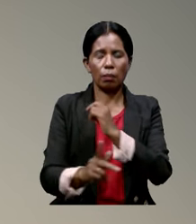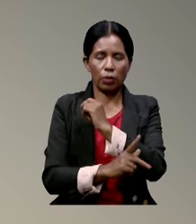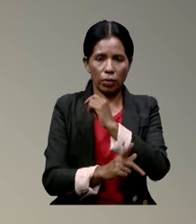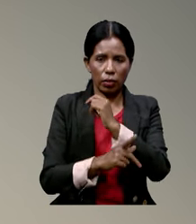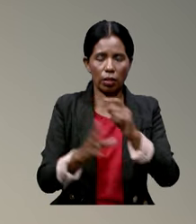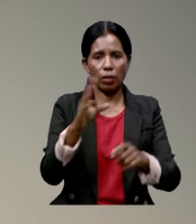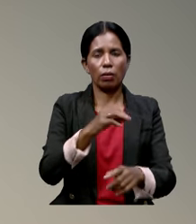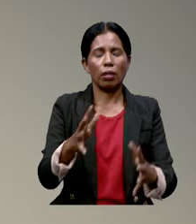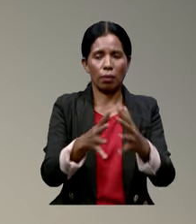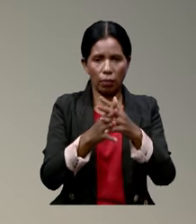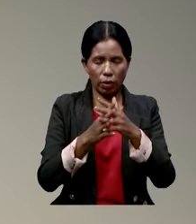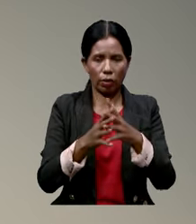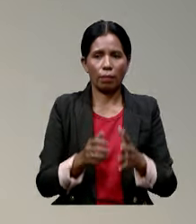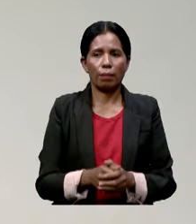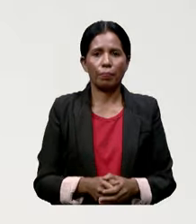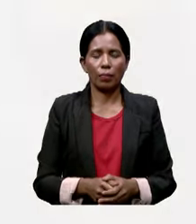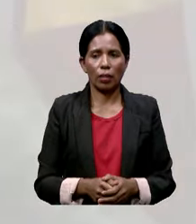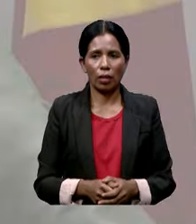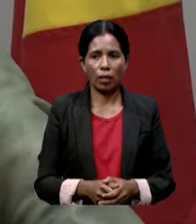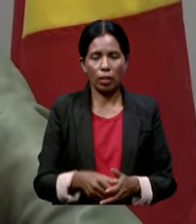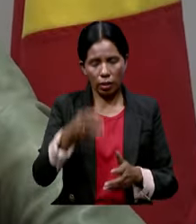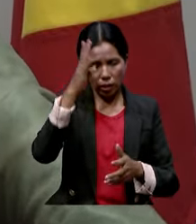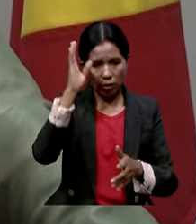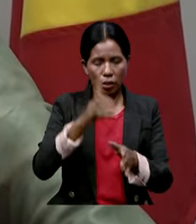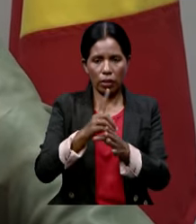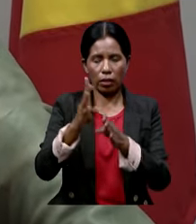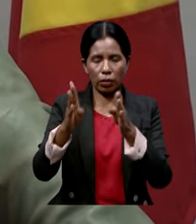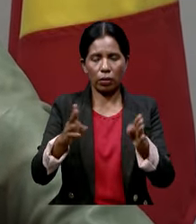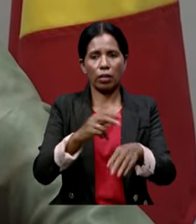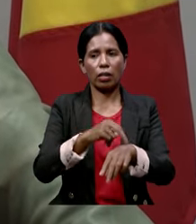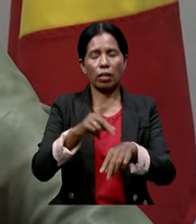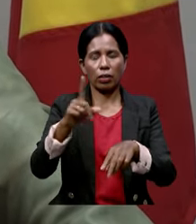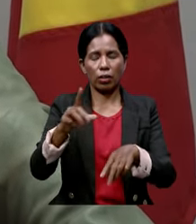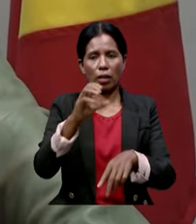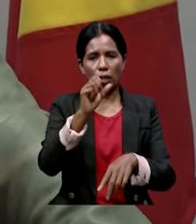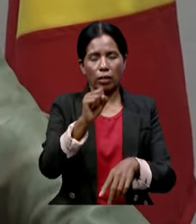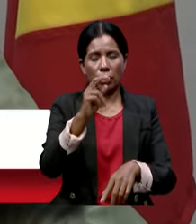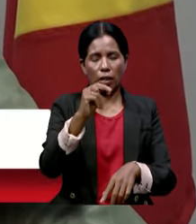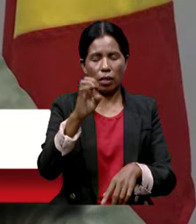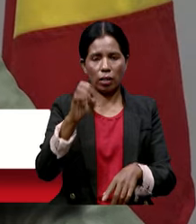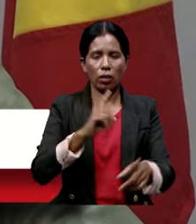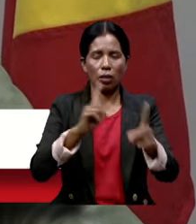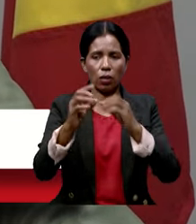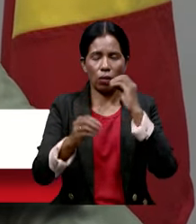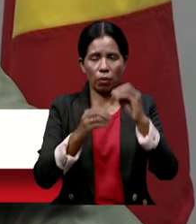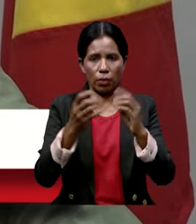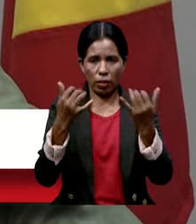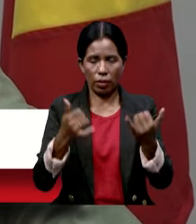América. Então, senhor diretor nacional SNI, mas que tem que for explicação bem da